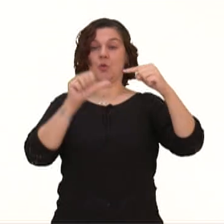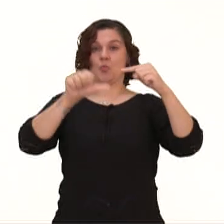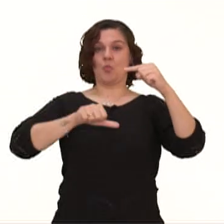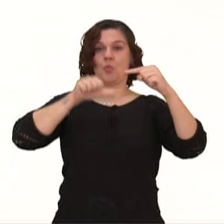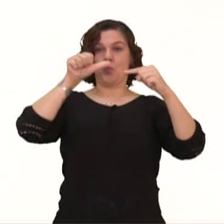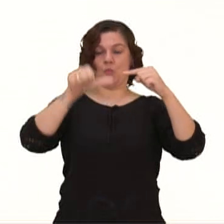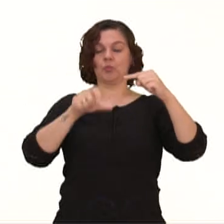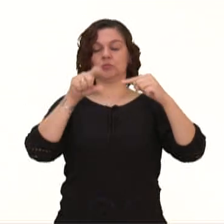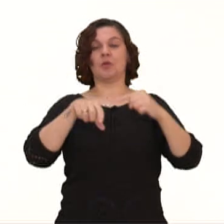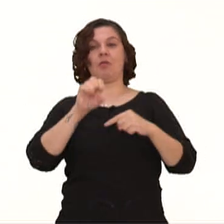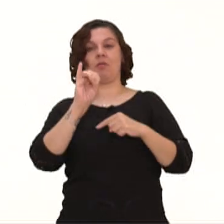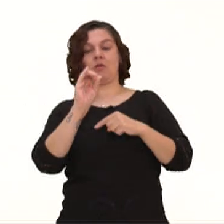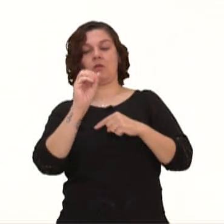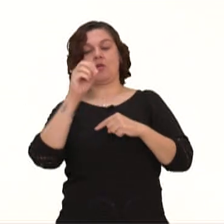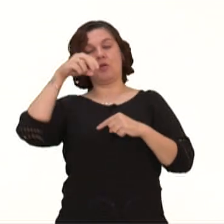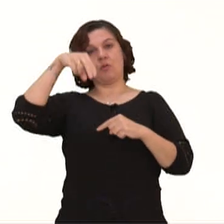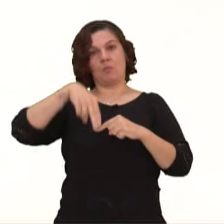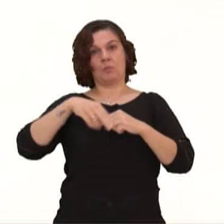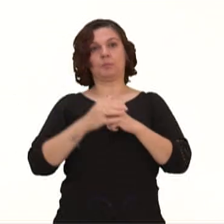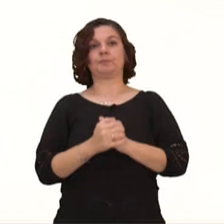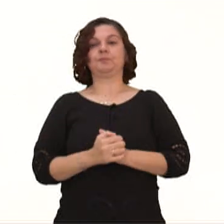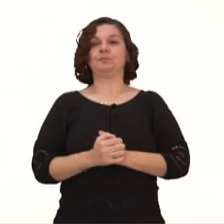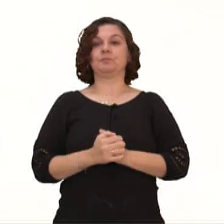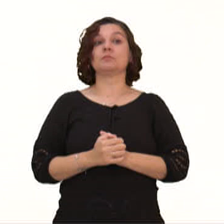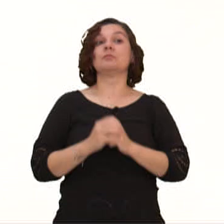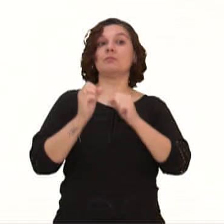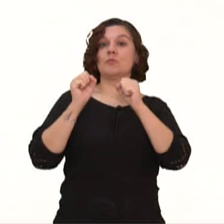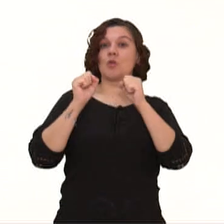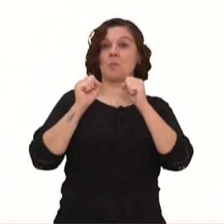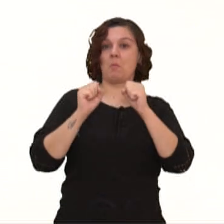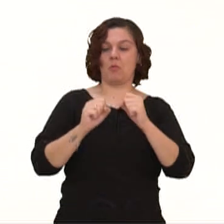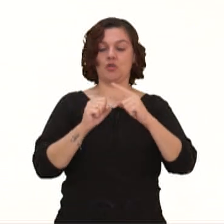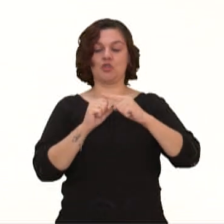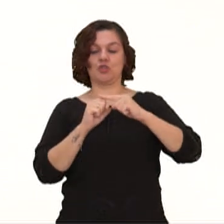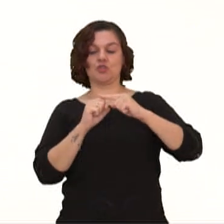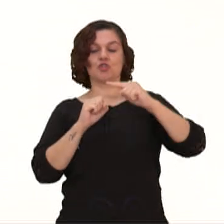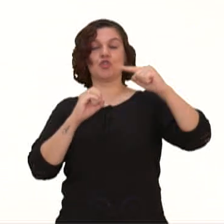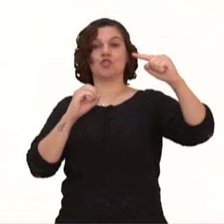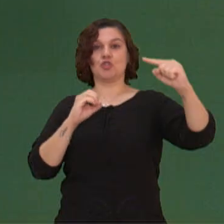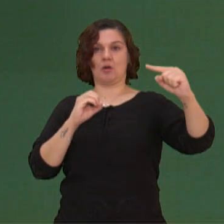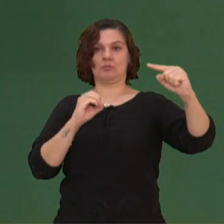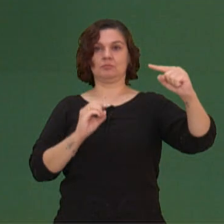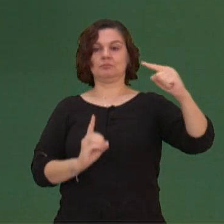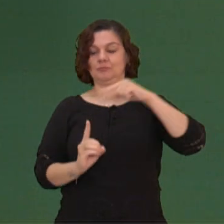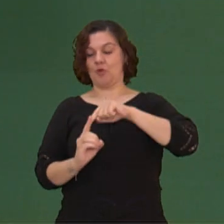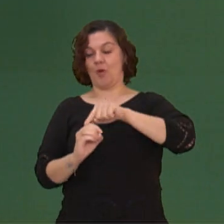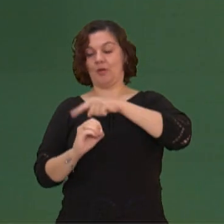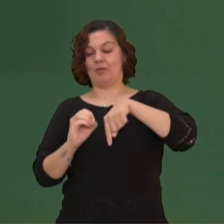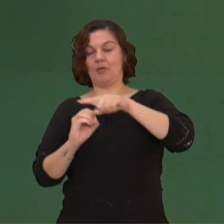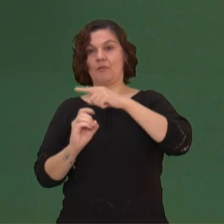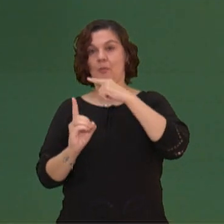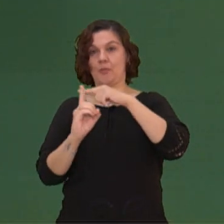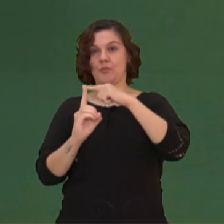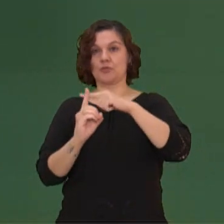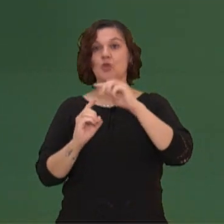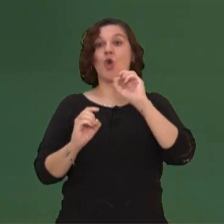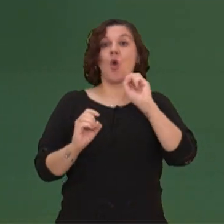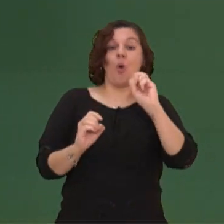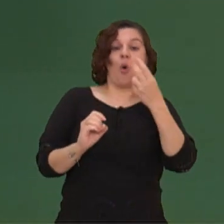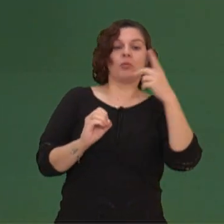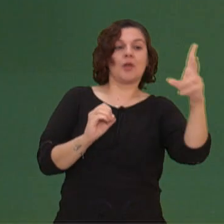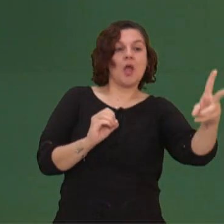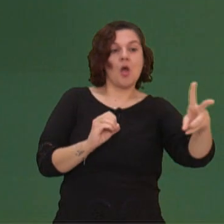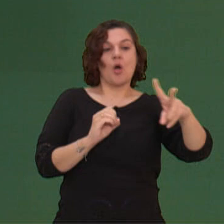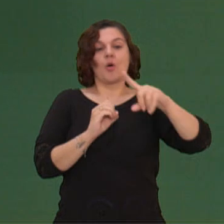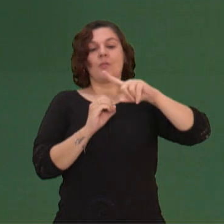de íon. Ele pode remover elétrons, fica positivo, ou ele pode adquirir